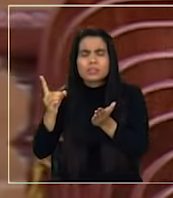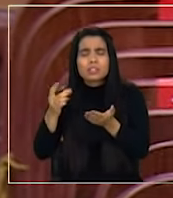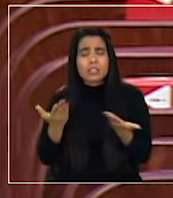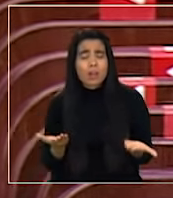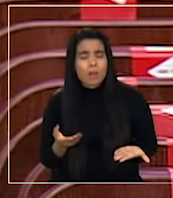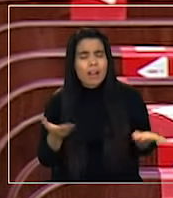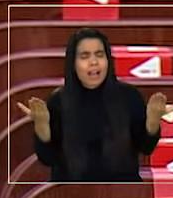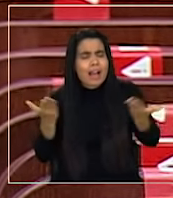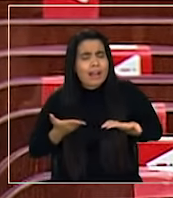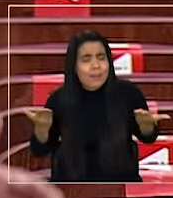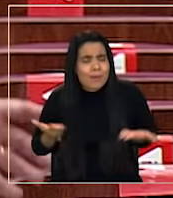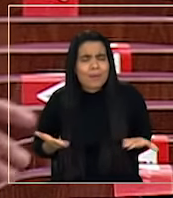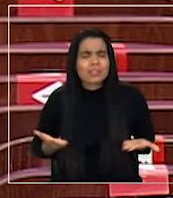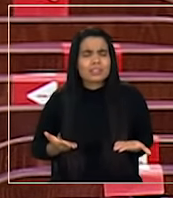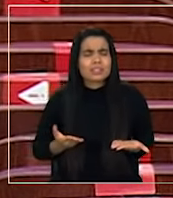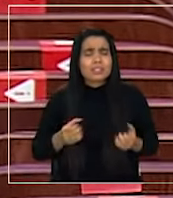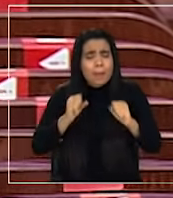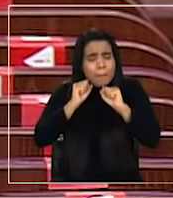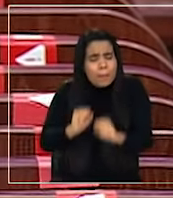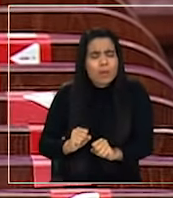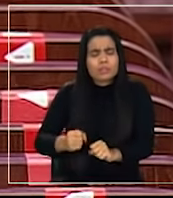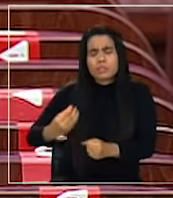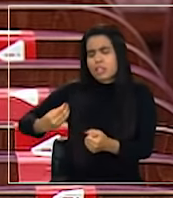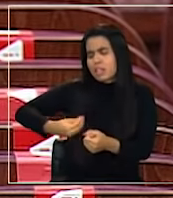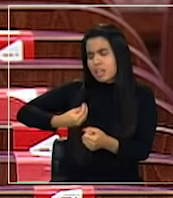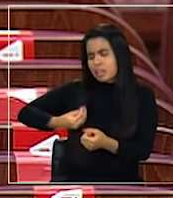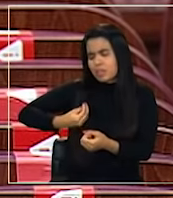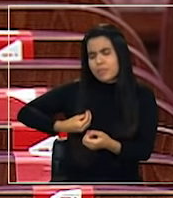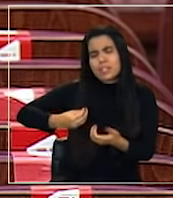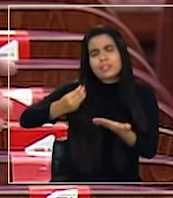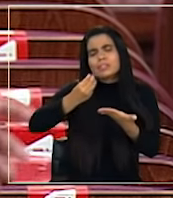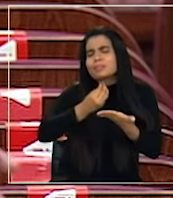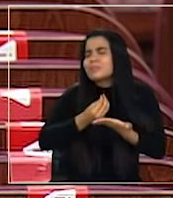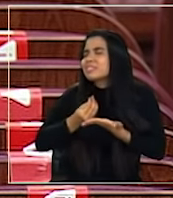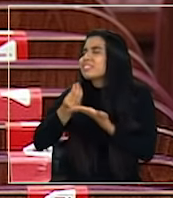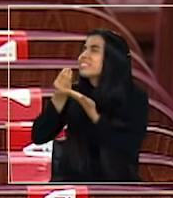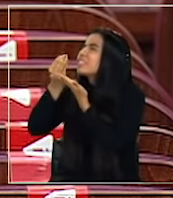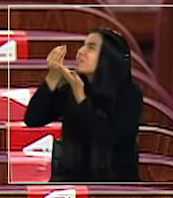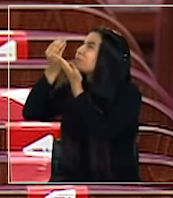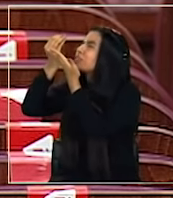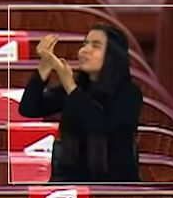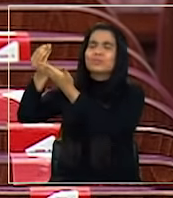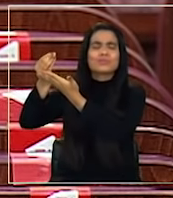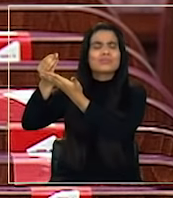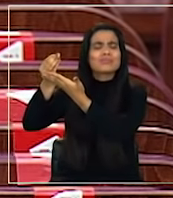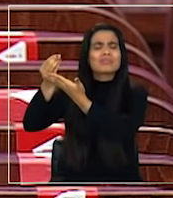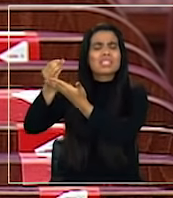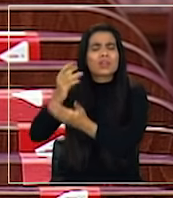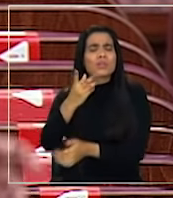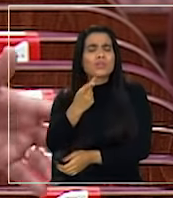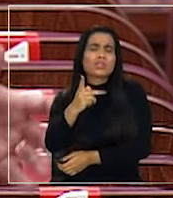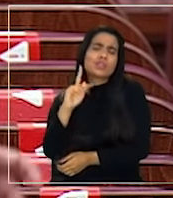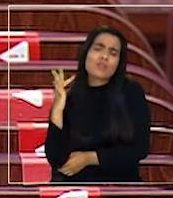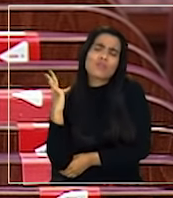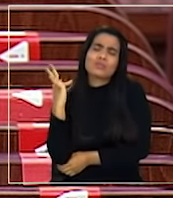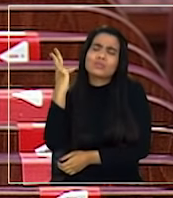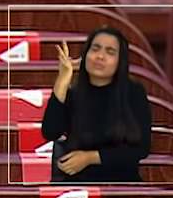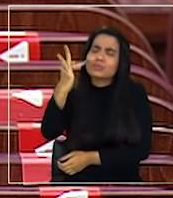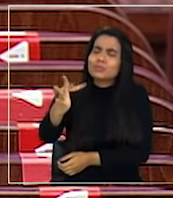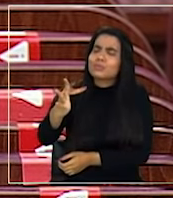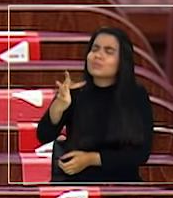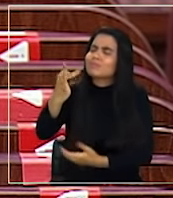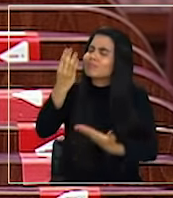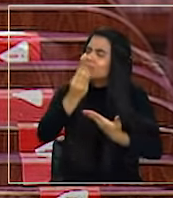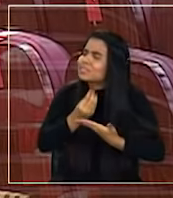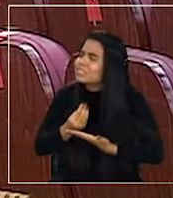amiga, entregue a Ele o seu amanhã, as suas